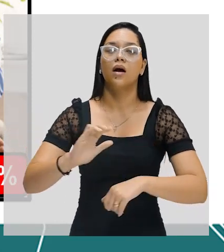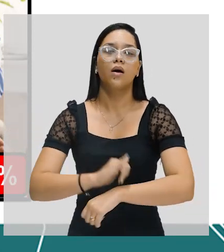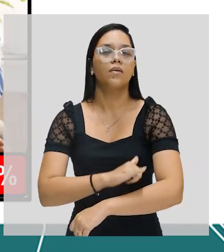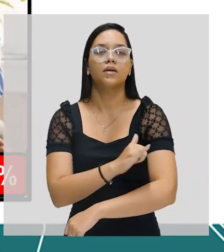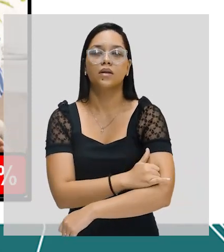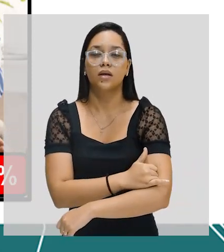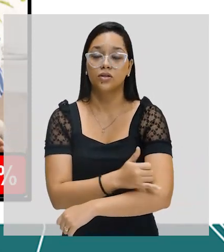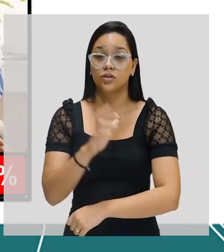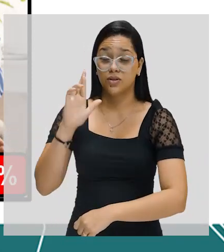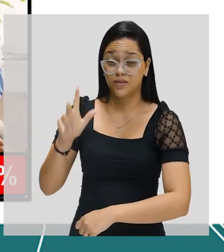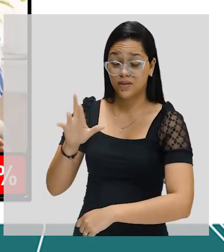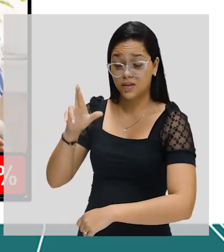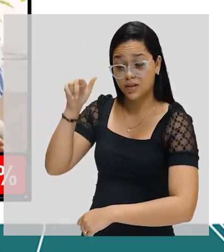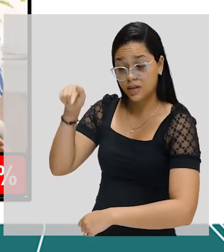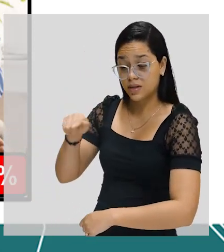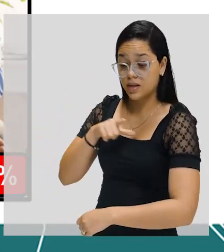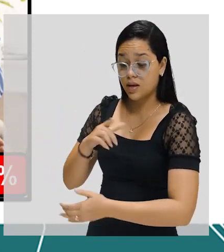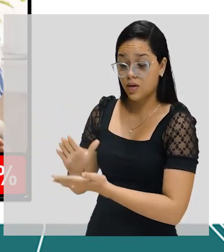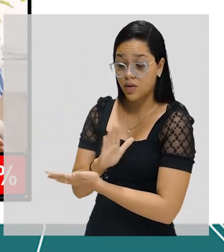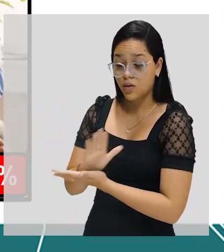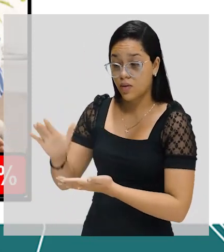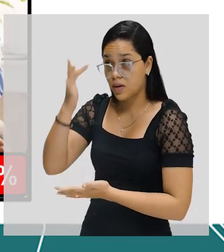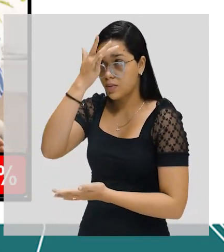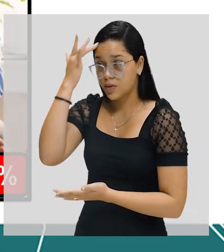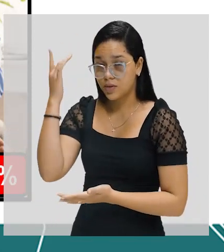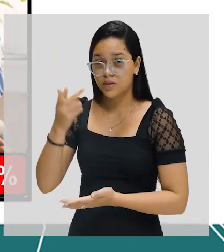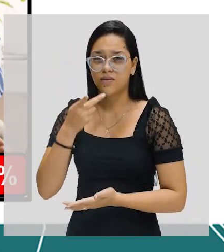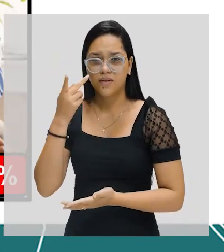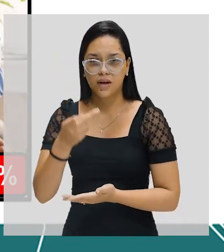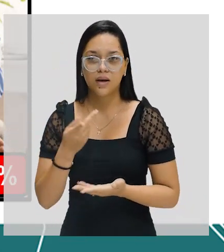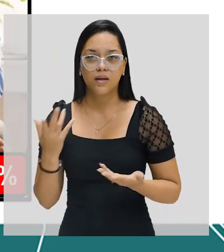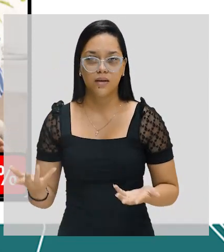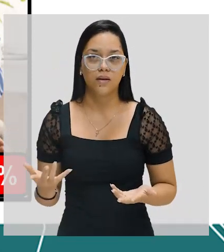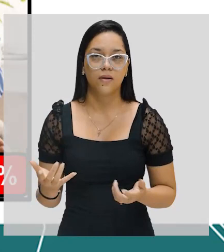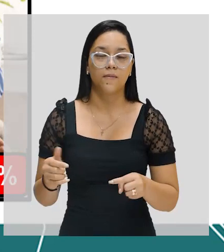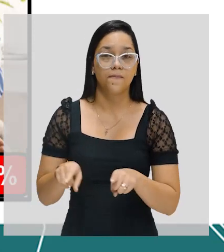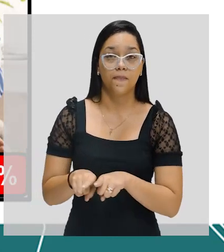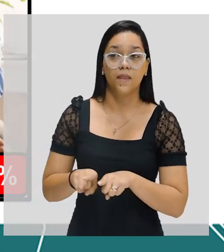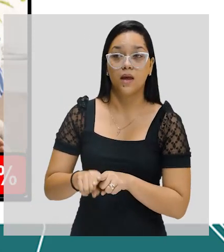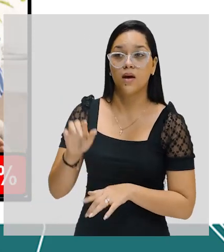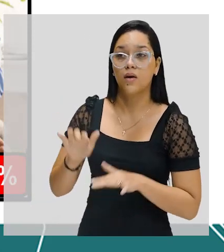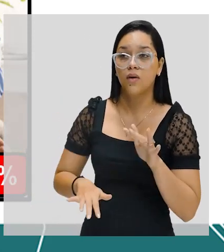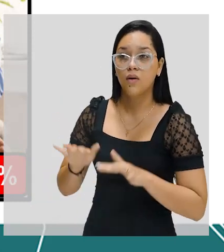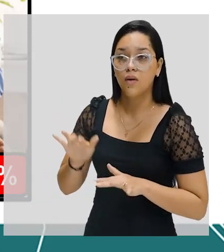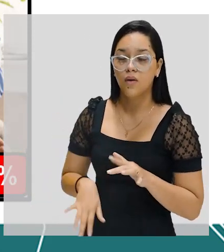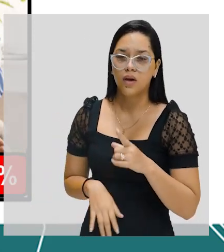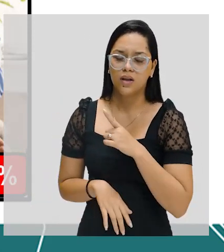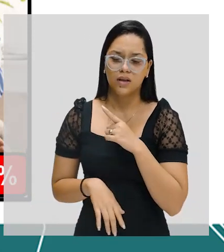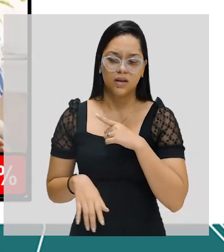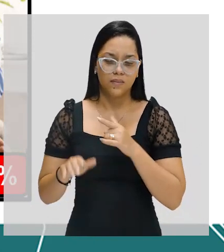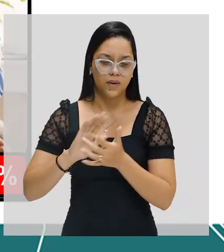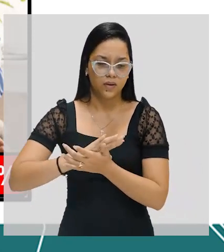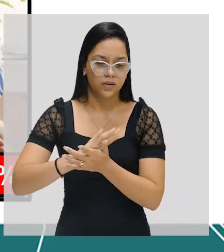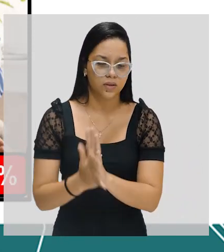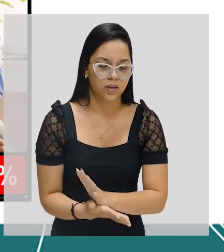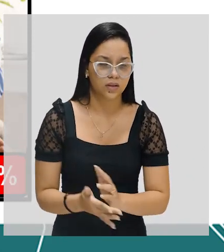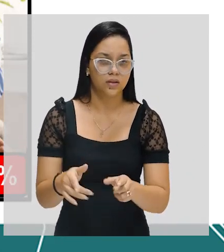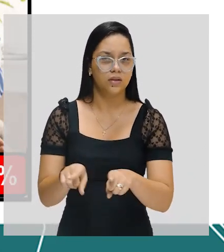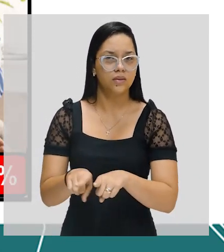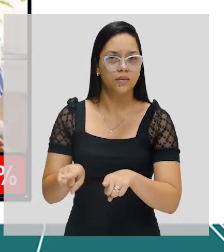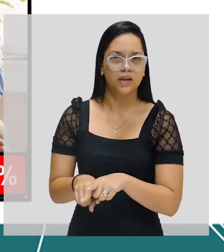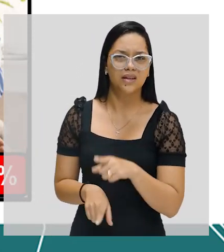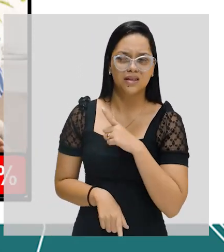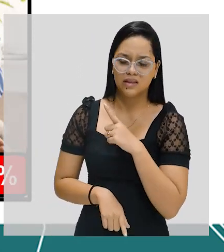obesidade, diferentemente do que muitas pessoas falam, e às vezes são muito preconceituosas,